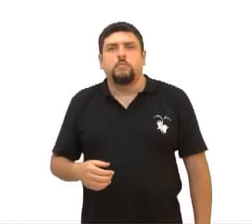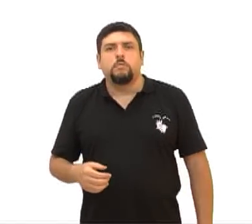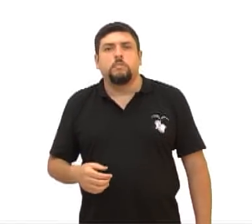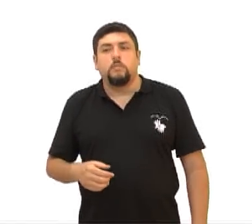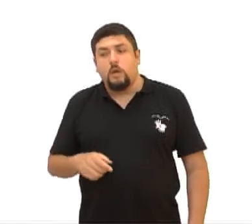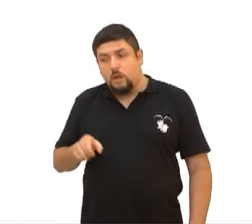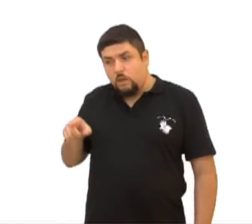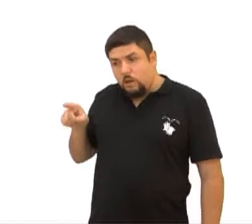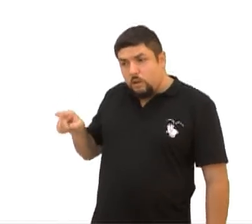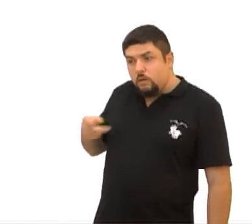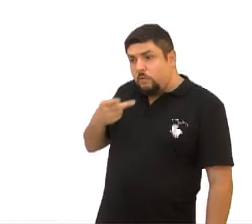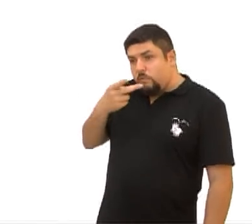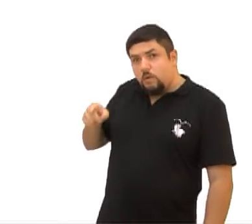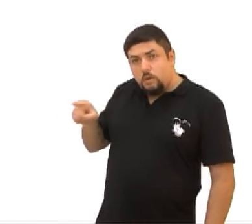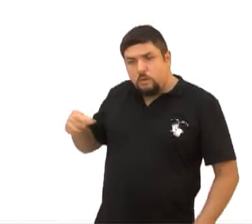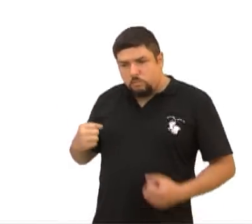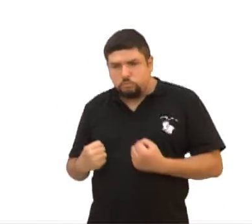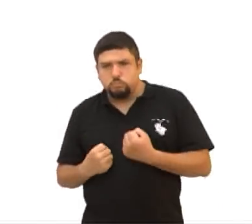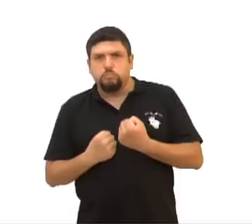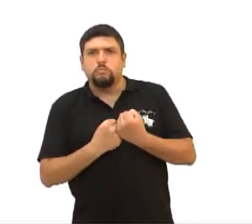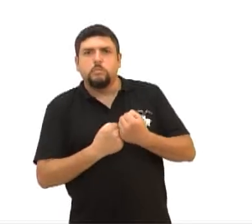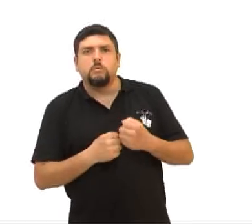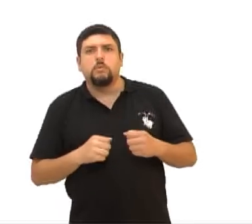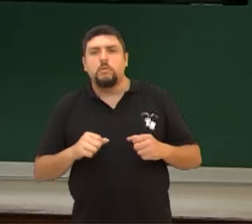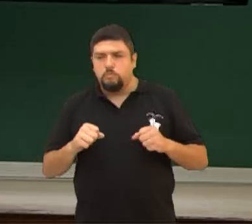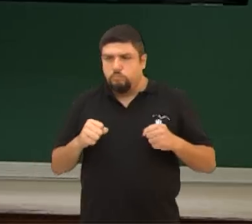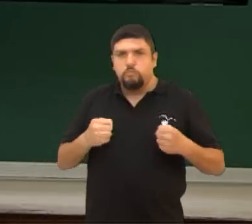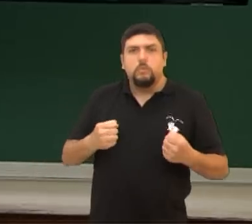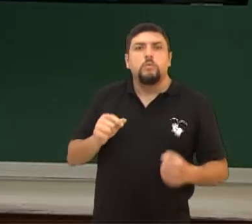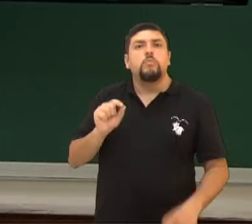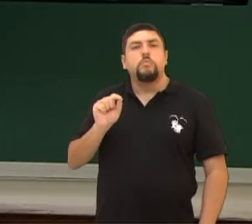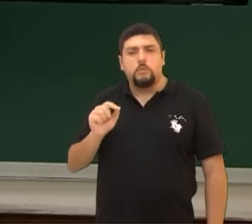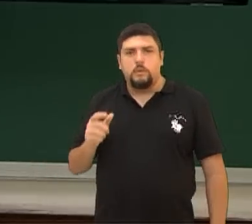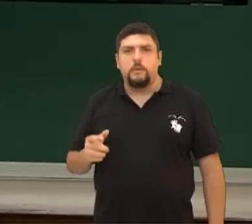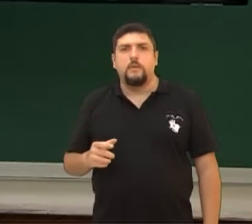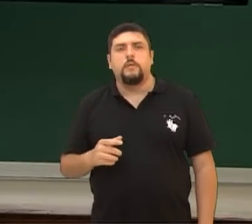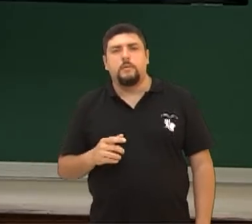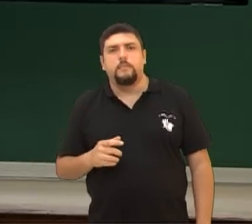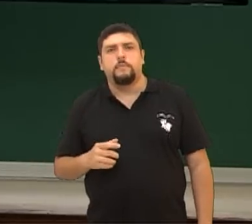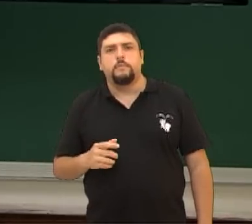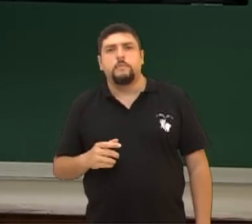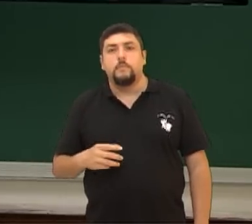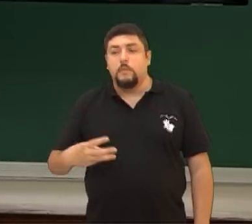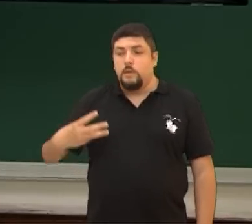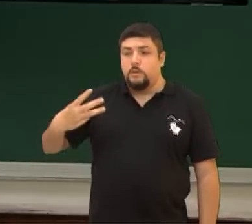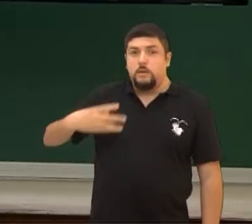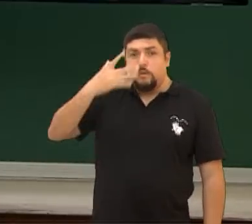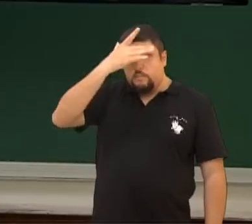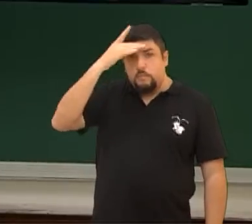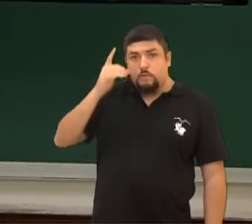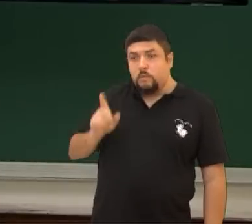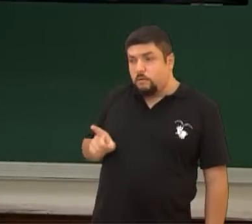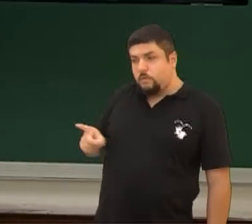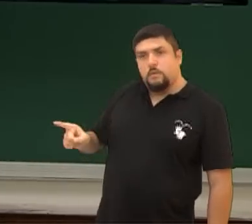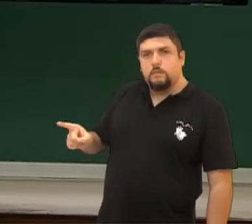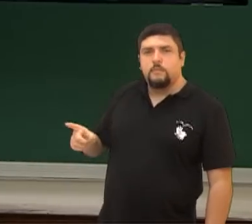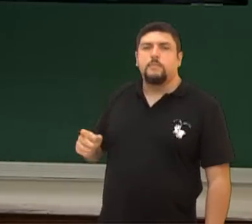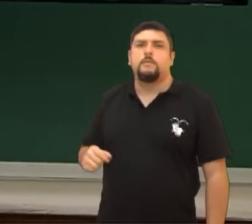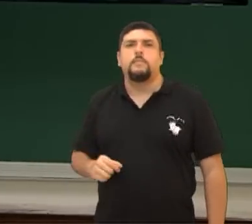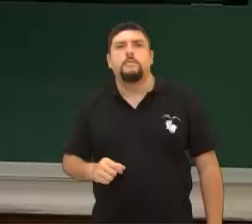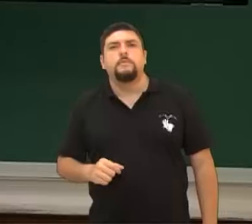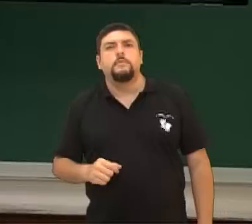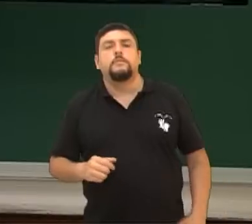defendo, tu defendes, ele, o especialista, defende. Em terceira pessoa, o especialista